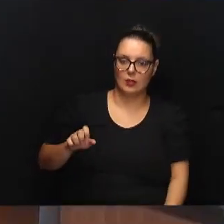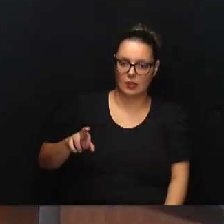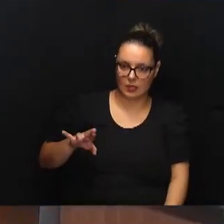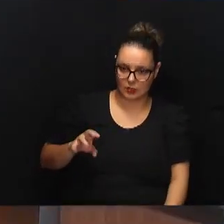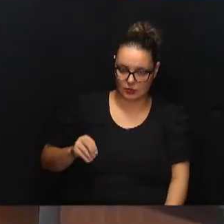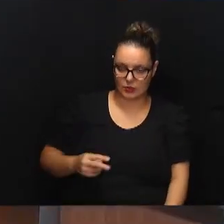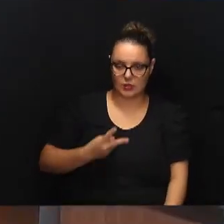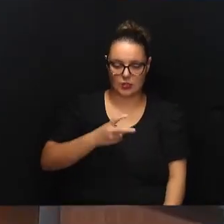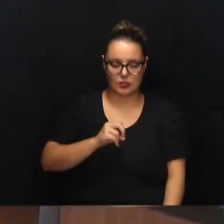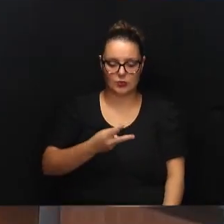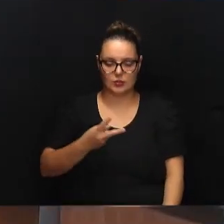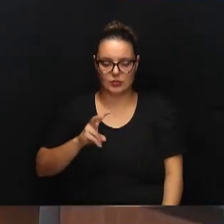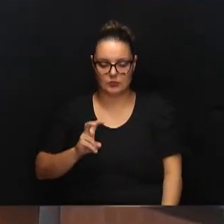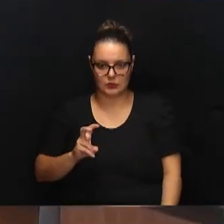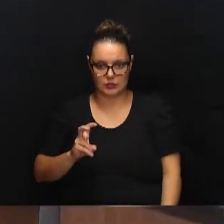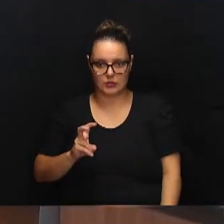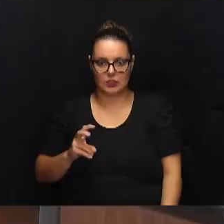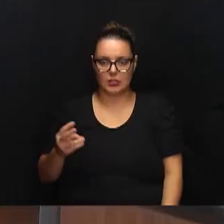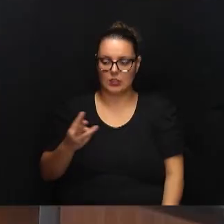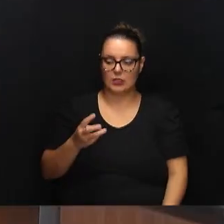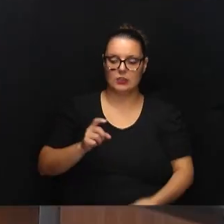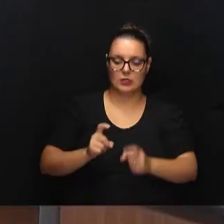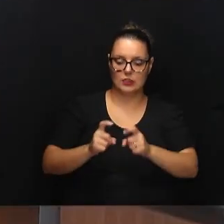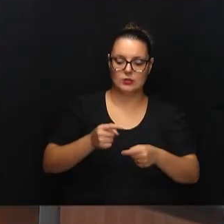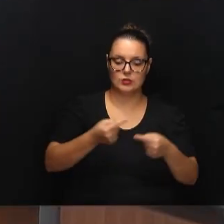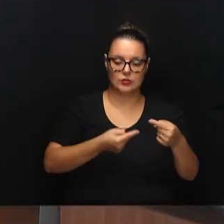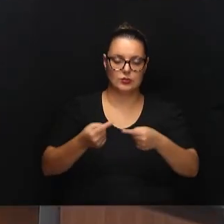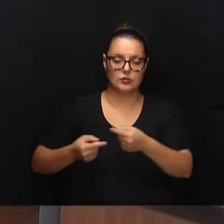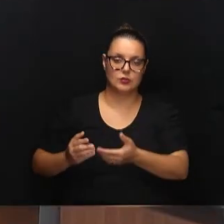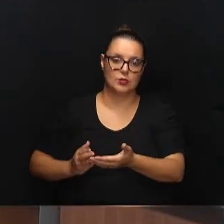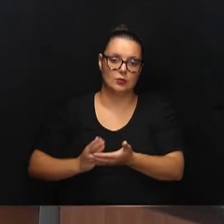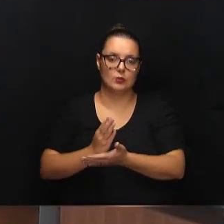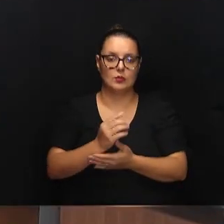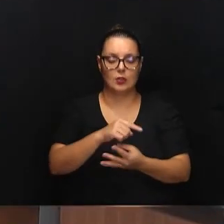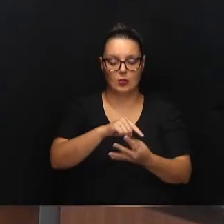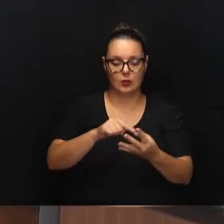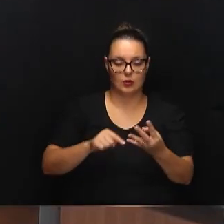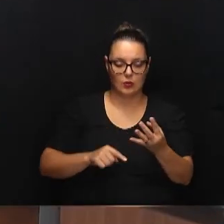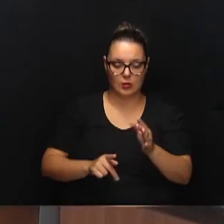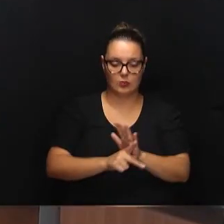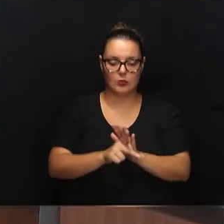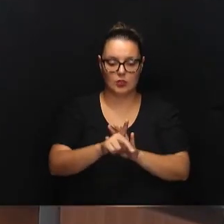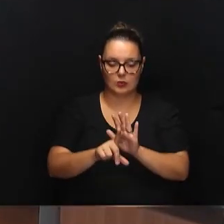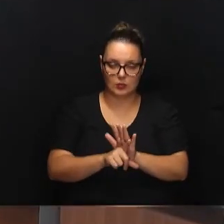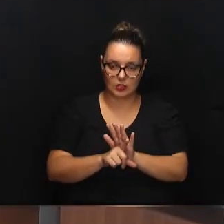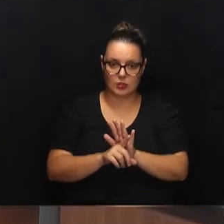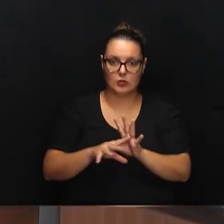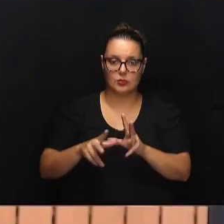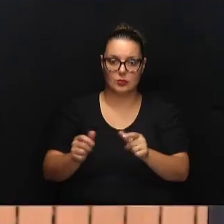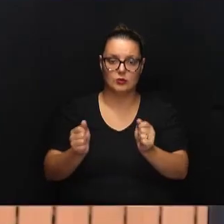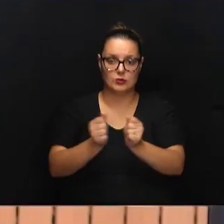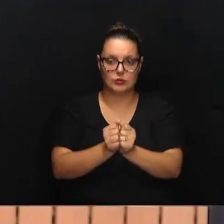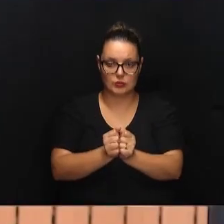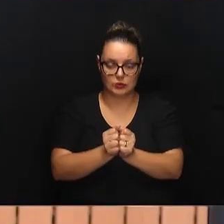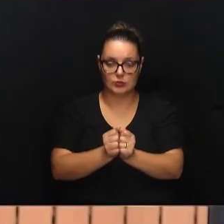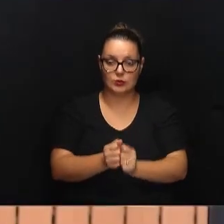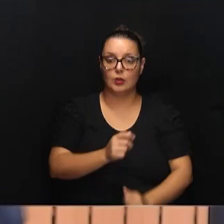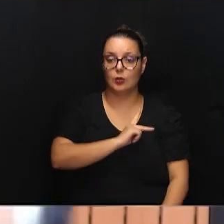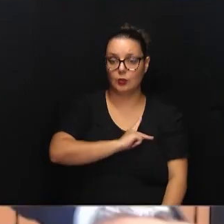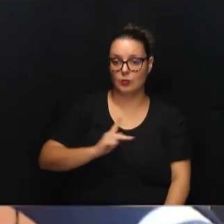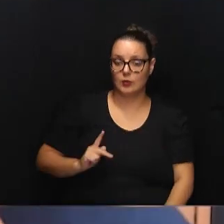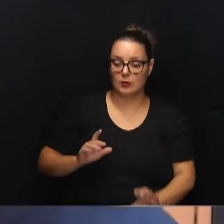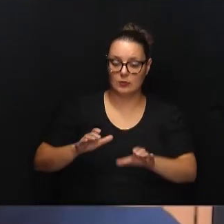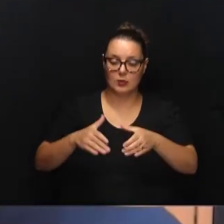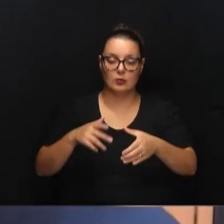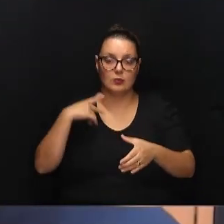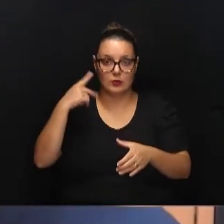Em 2025, a terceira reunião discutiu e aprovou 4 projetos de lei por unanimidade. O presidente da